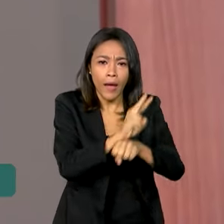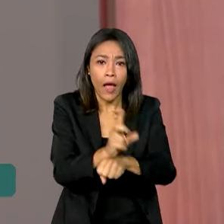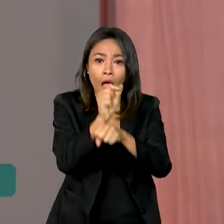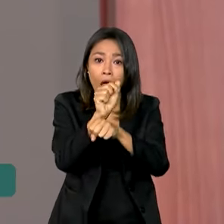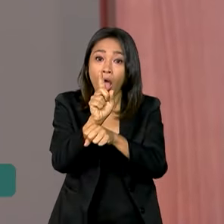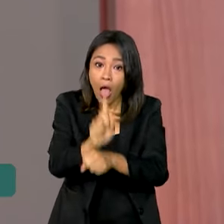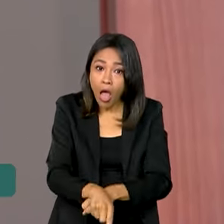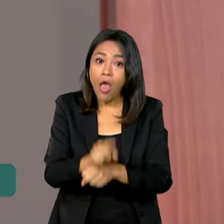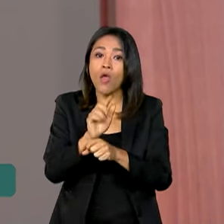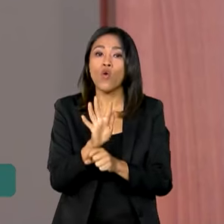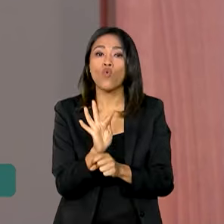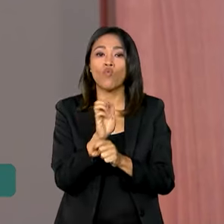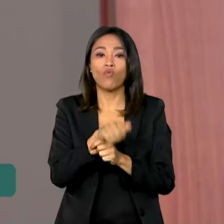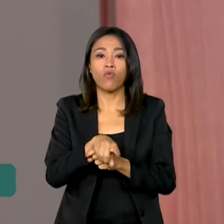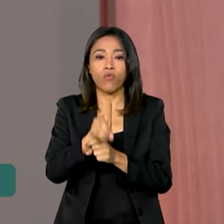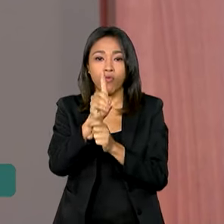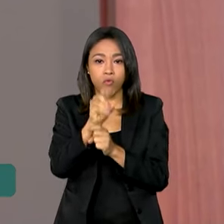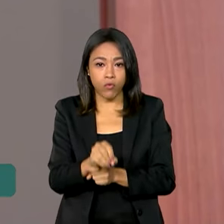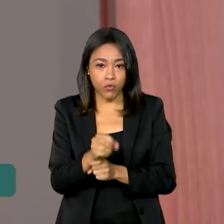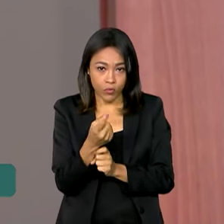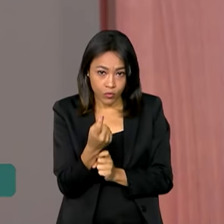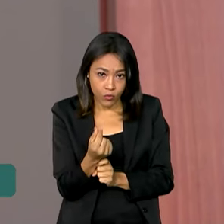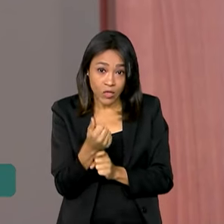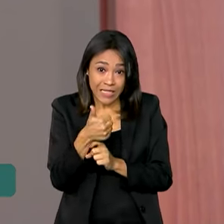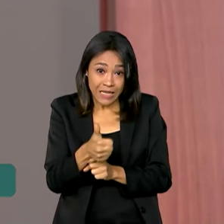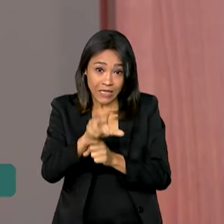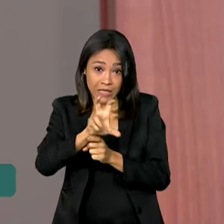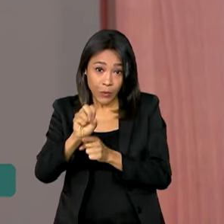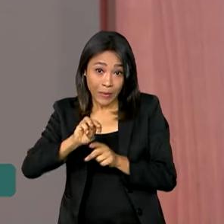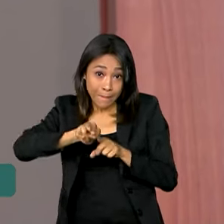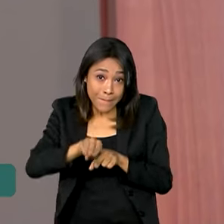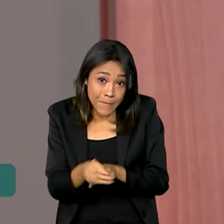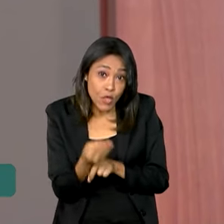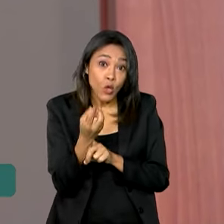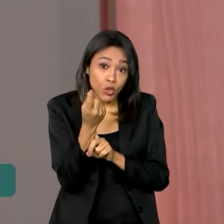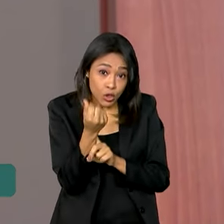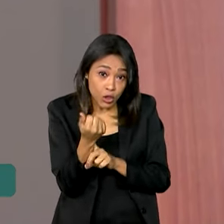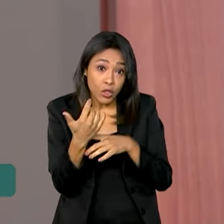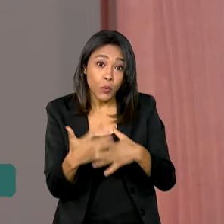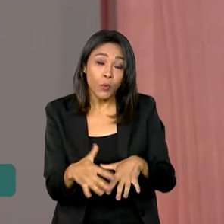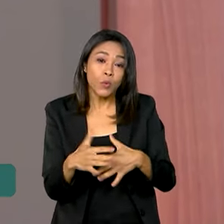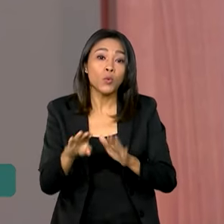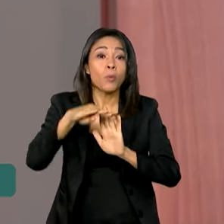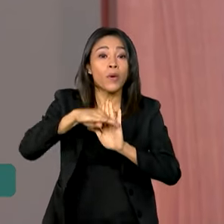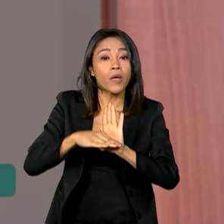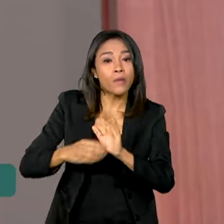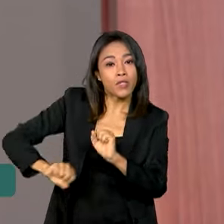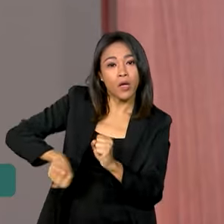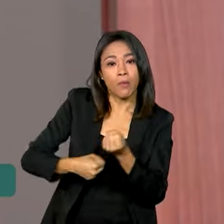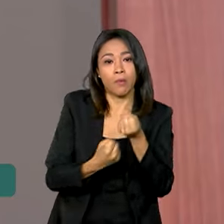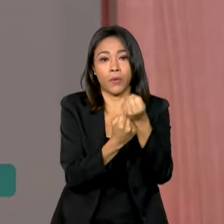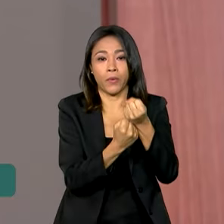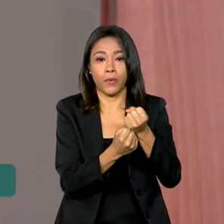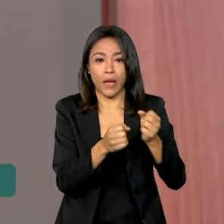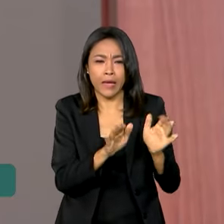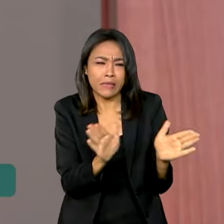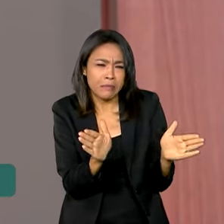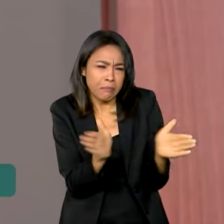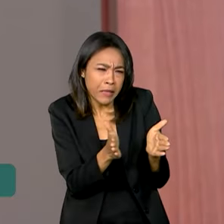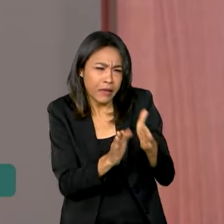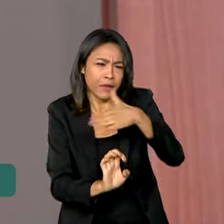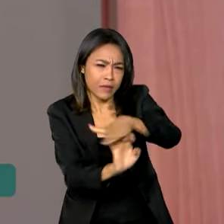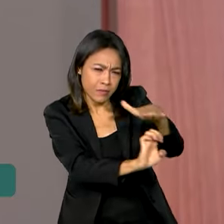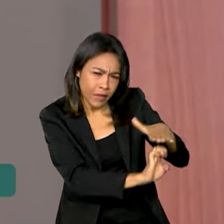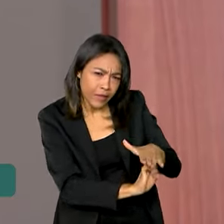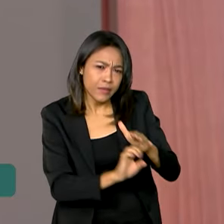Fundo Garantidor de Operações, com 150 milhões em caixa do Programa Nacional de Apoio às Microempresas e Empresas